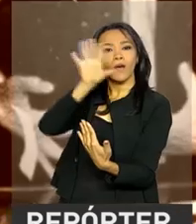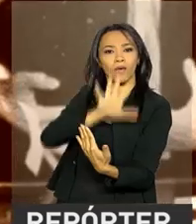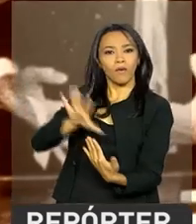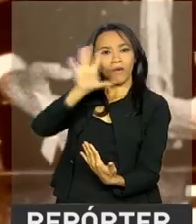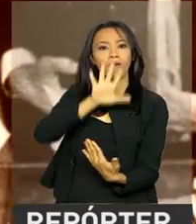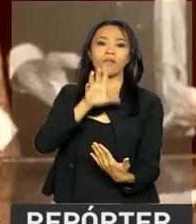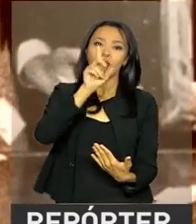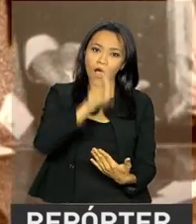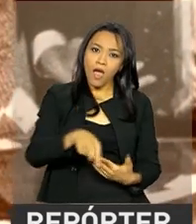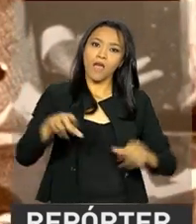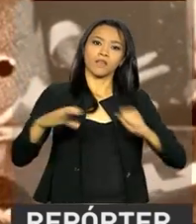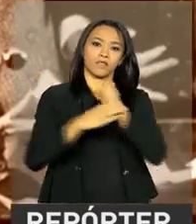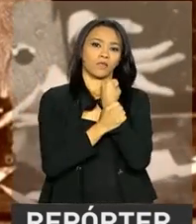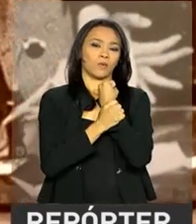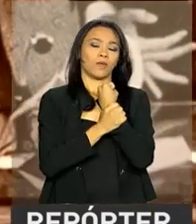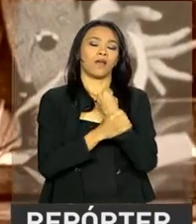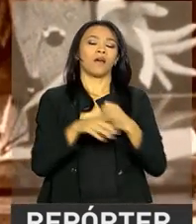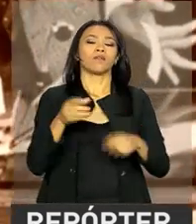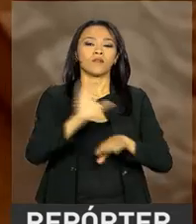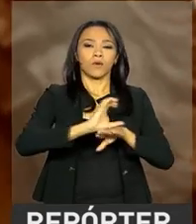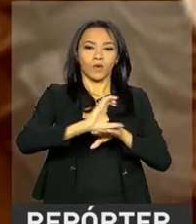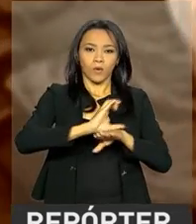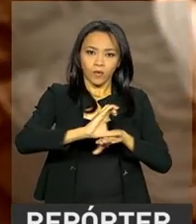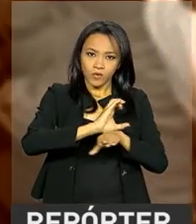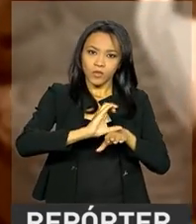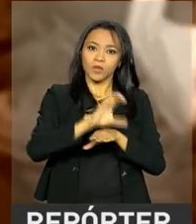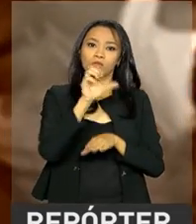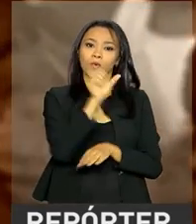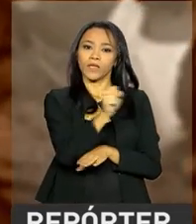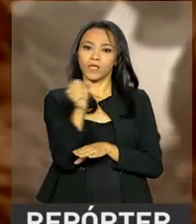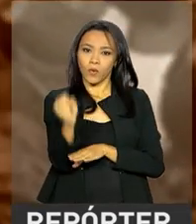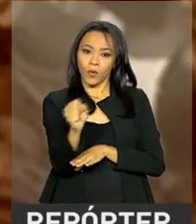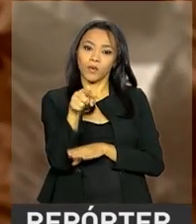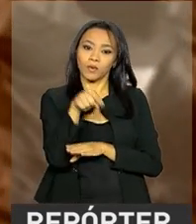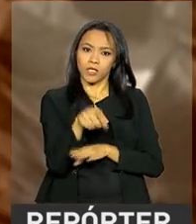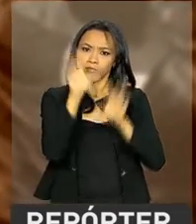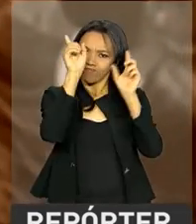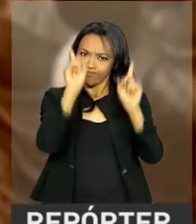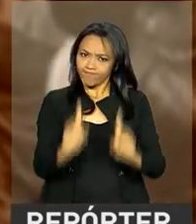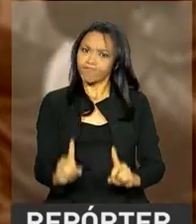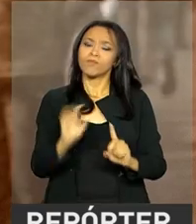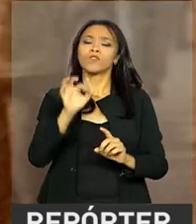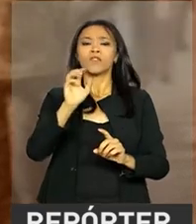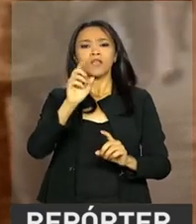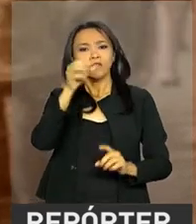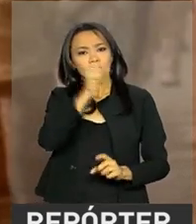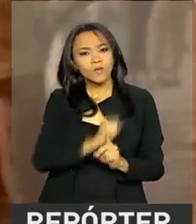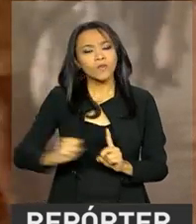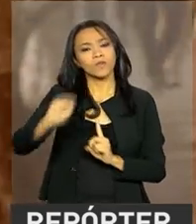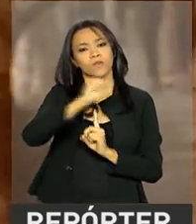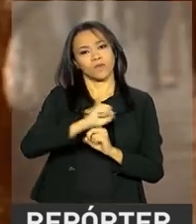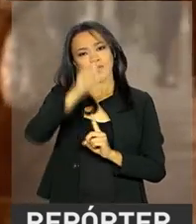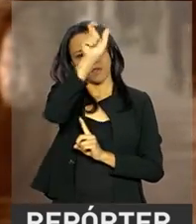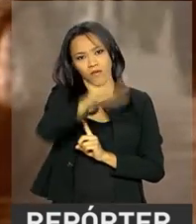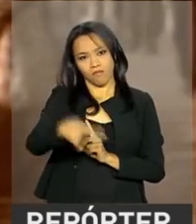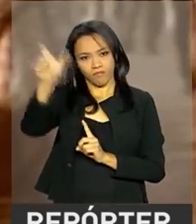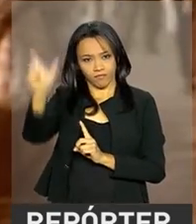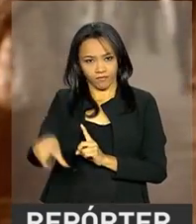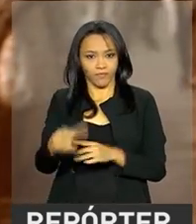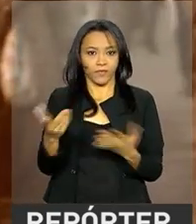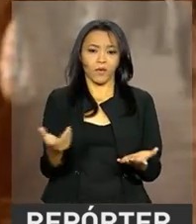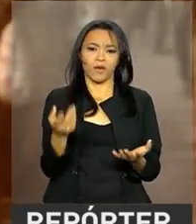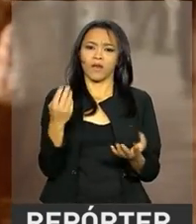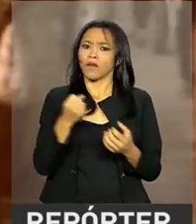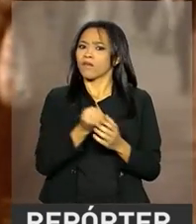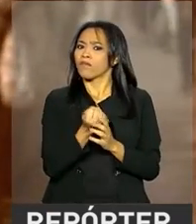assegurado pela Constituição de 1988, que consagrou o direito à proteção social do trabalhador. Muita